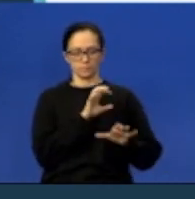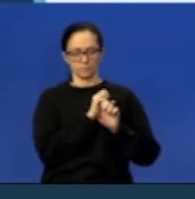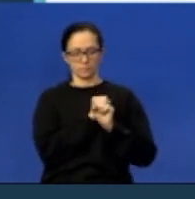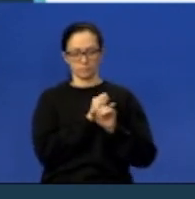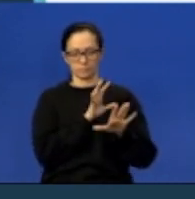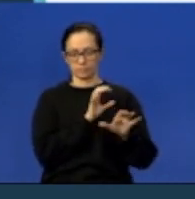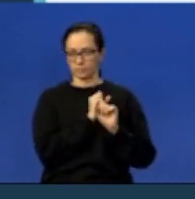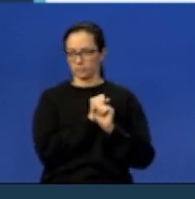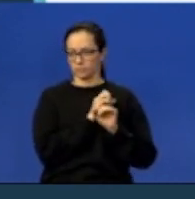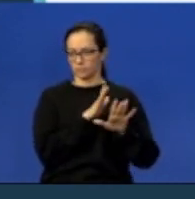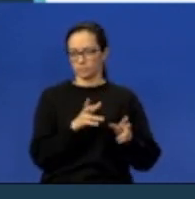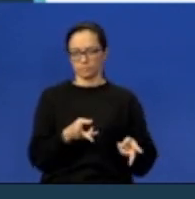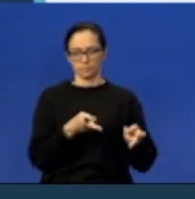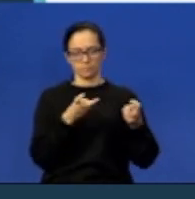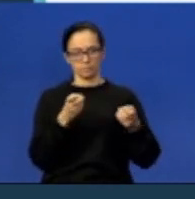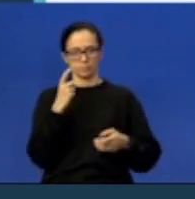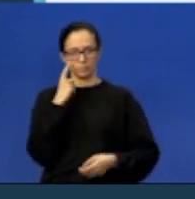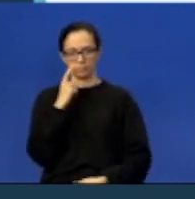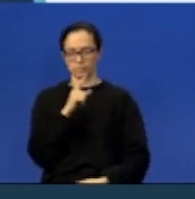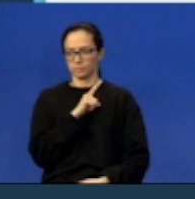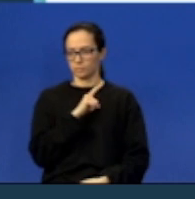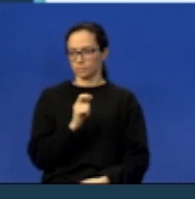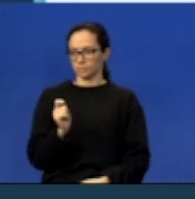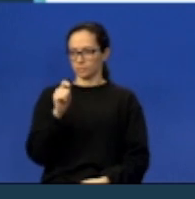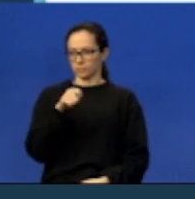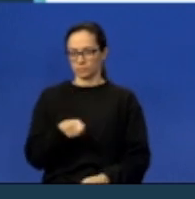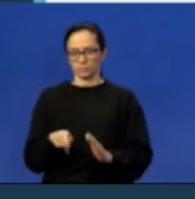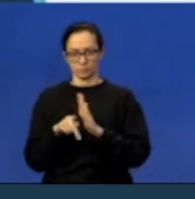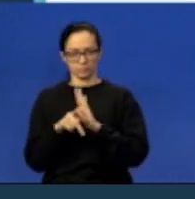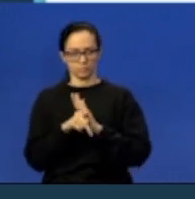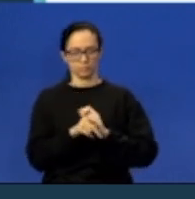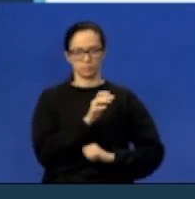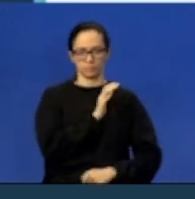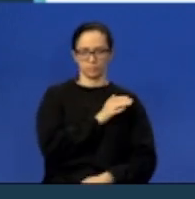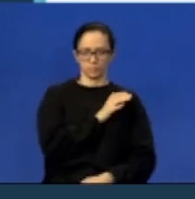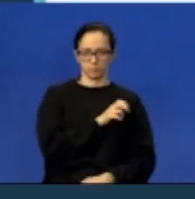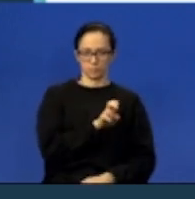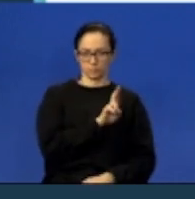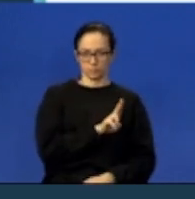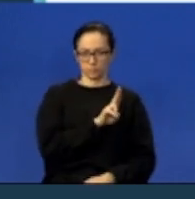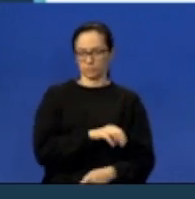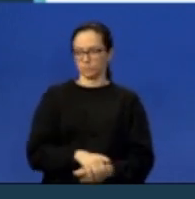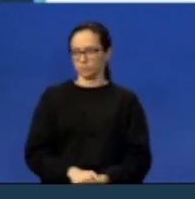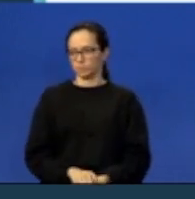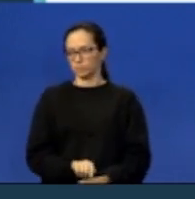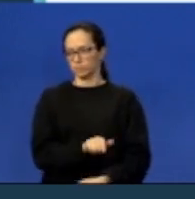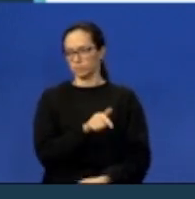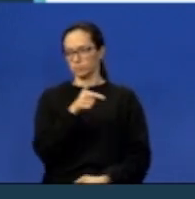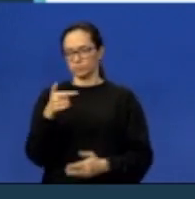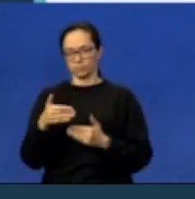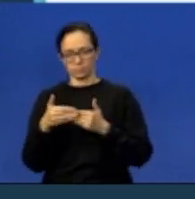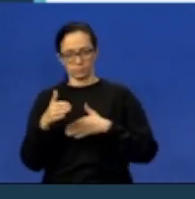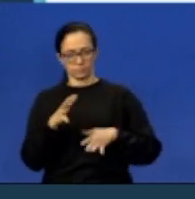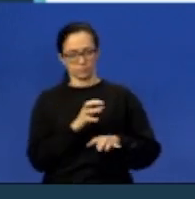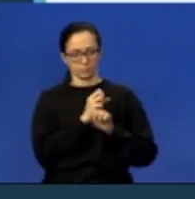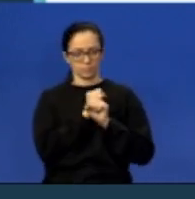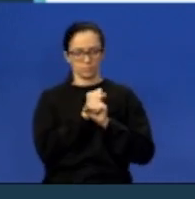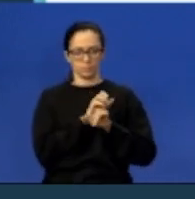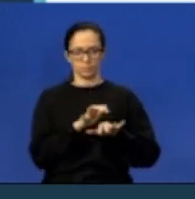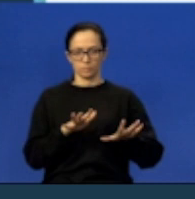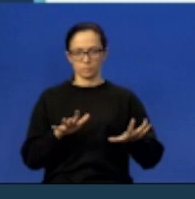do músculo, principalmente do miocárdio, que seria o músculo do coração, e a diástole está relacionada com um período de relaxamento do